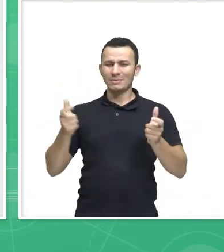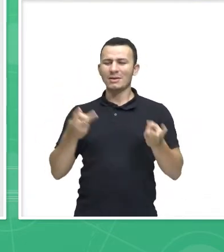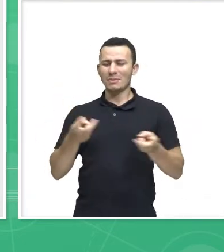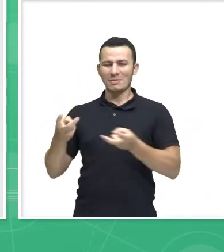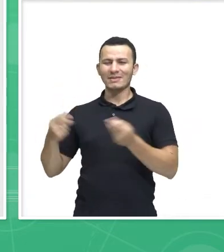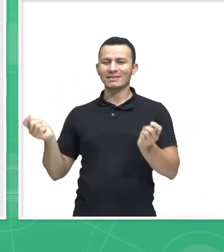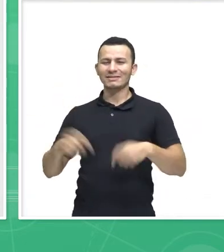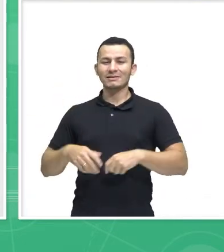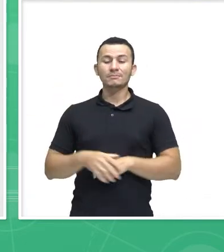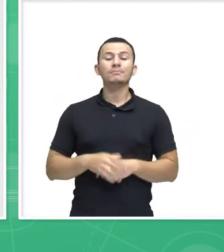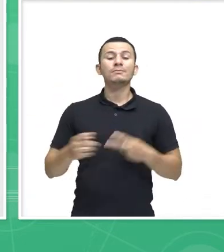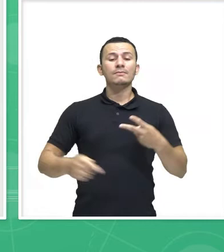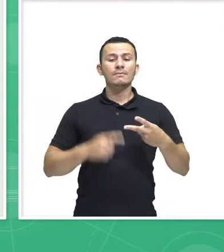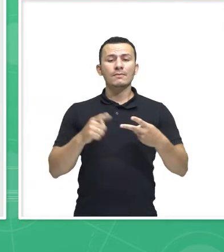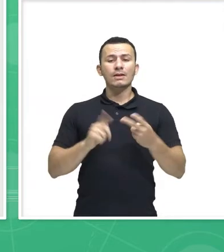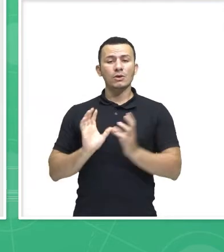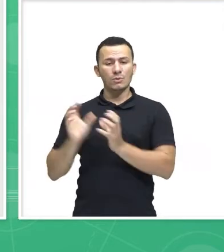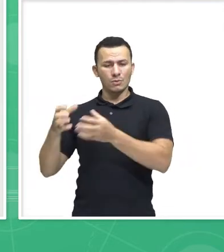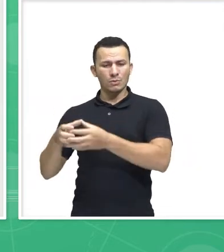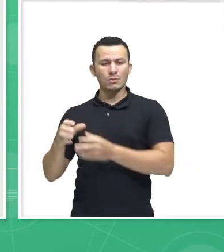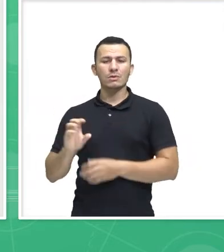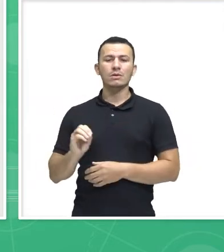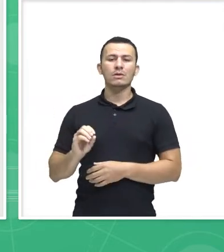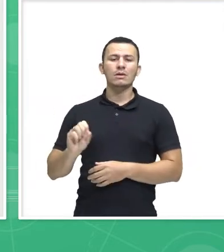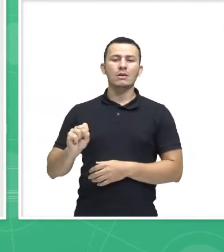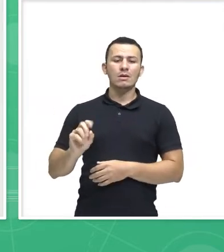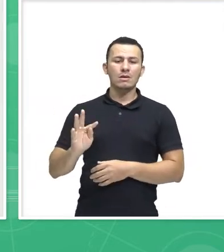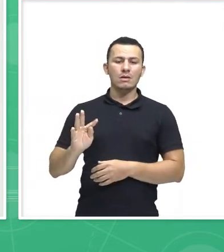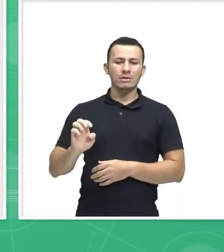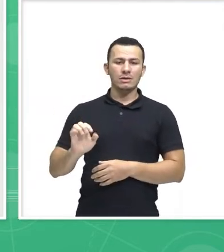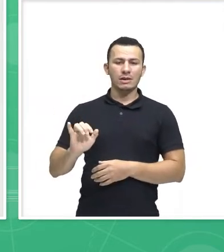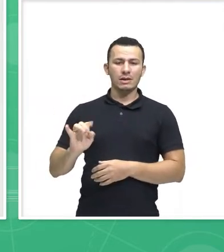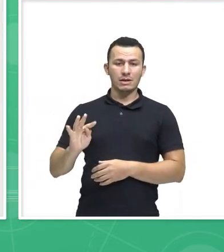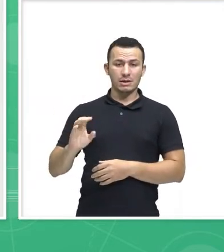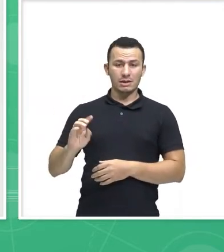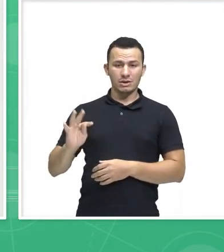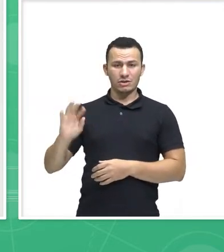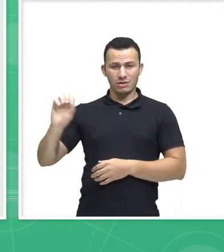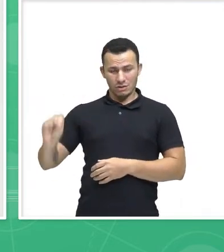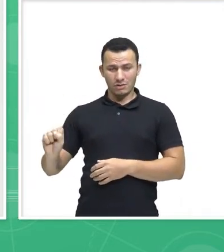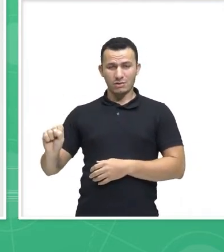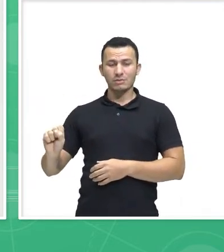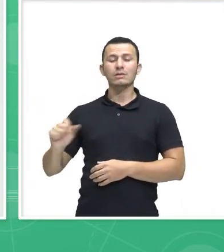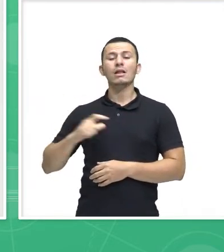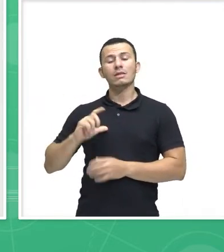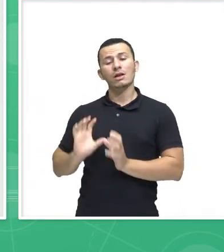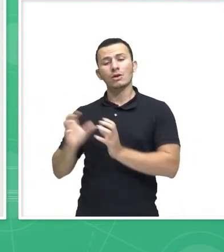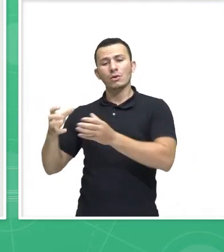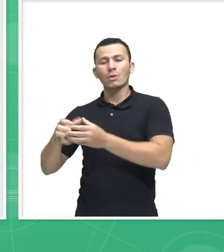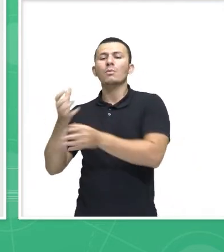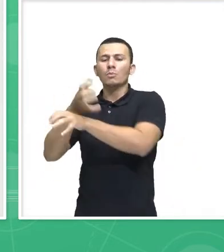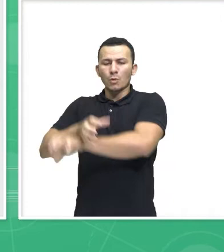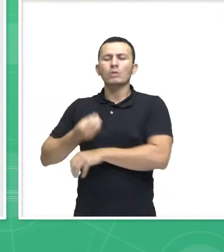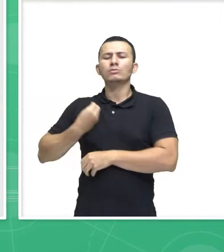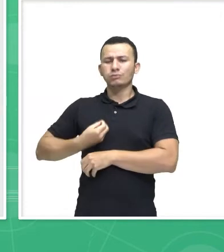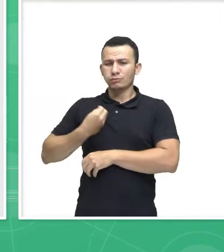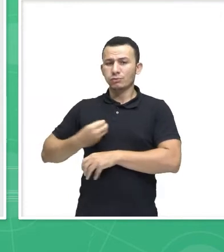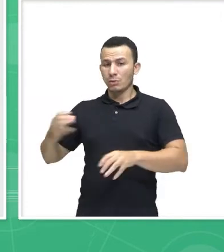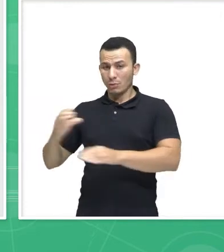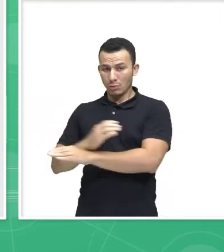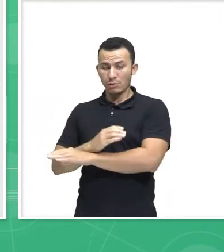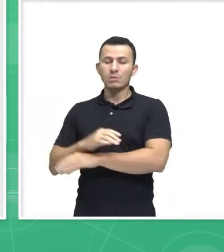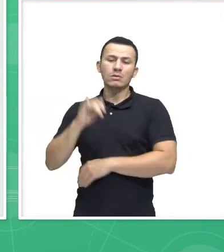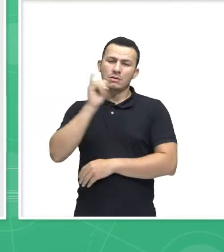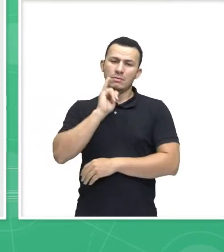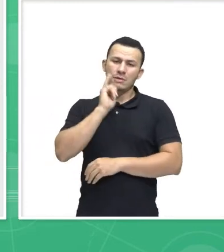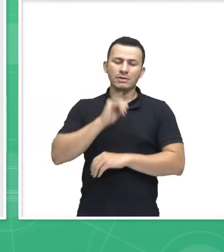os osteíctes o nome já diz aí ó hostel né são dotados de esqueleto ósseo Como por